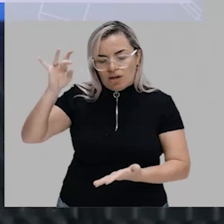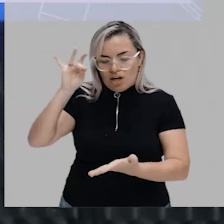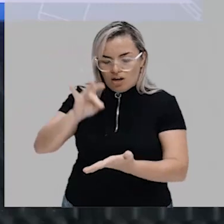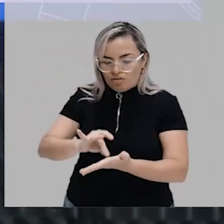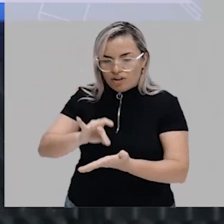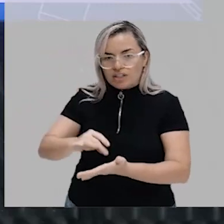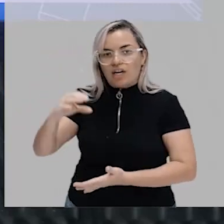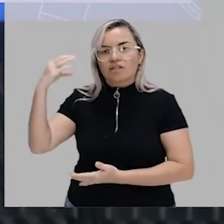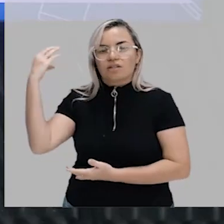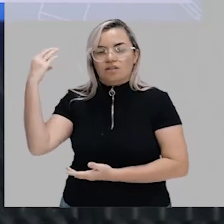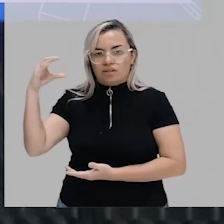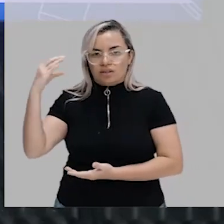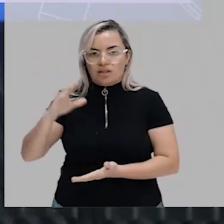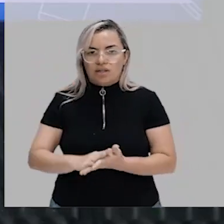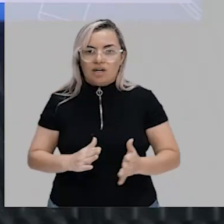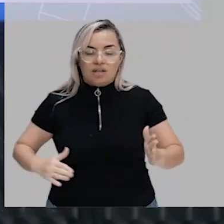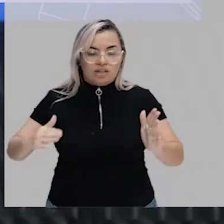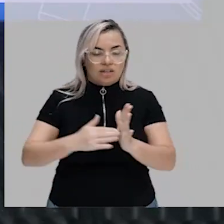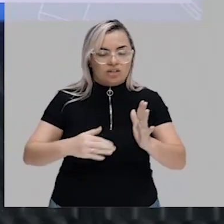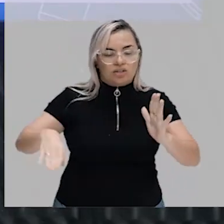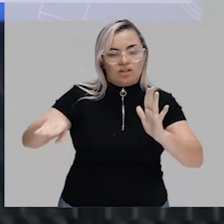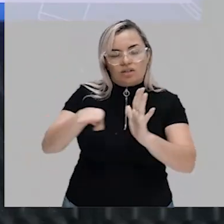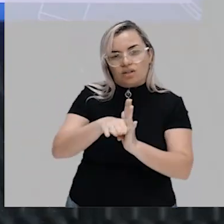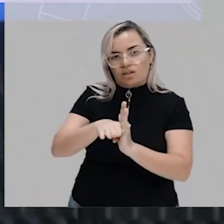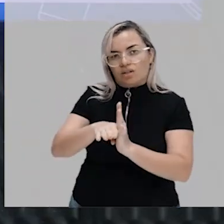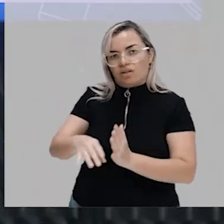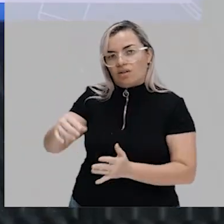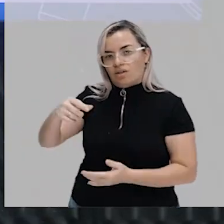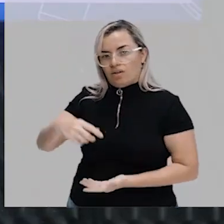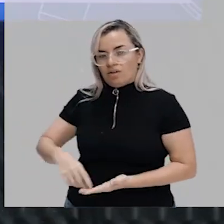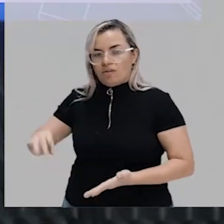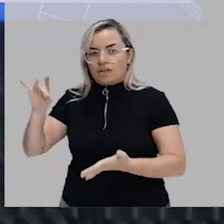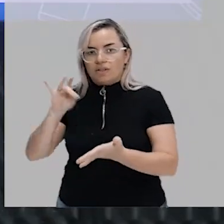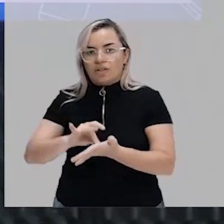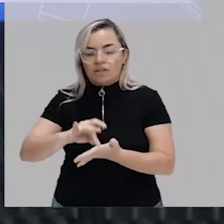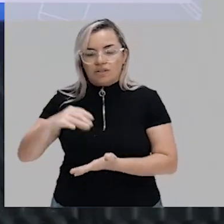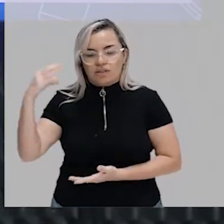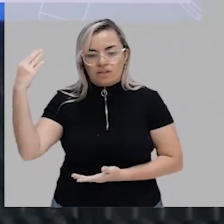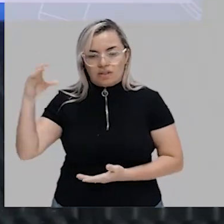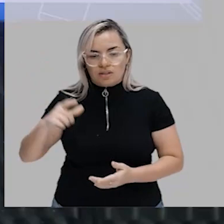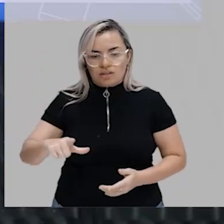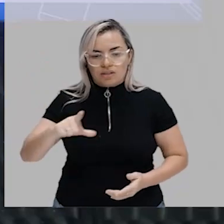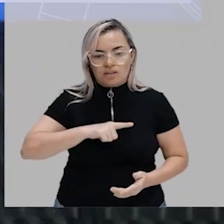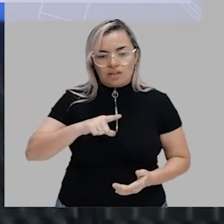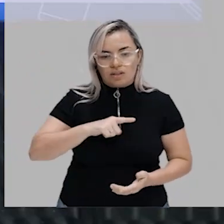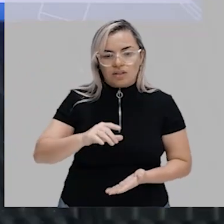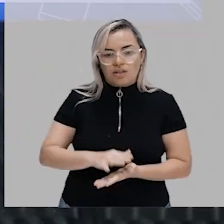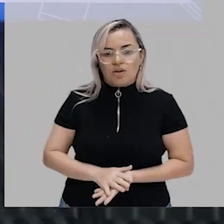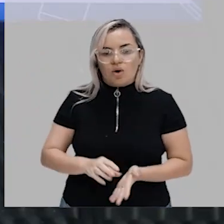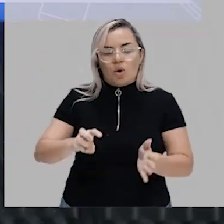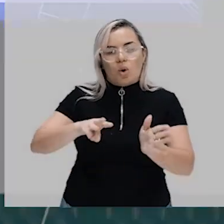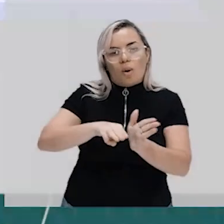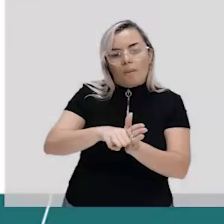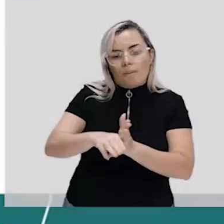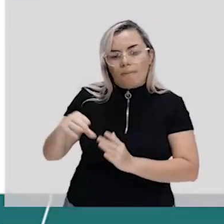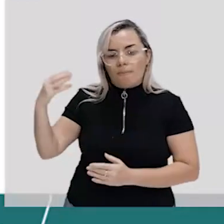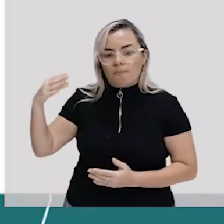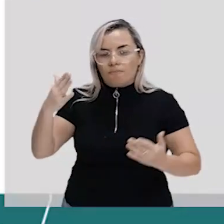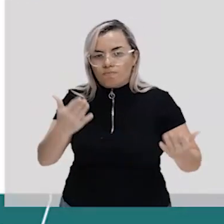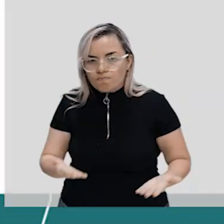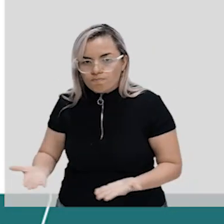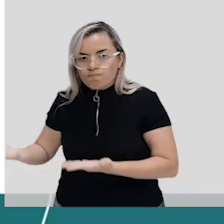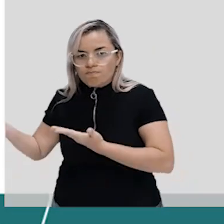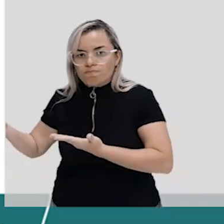Para a gente chegar até essa ideia de verdade científica, existe um método. E isso é ilustrado aqui nesse nosso último